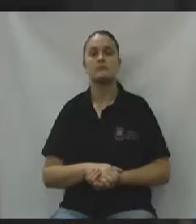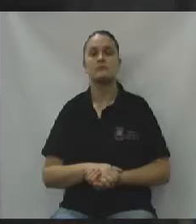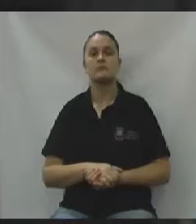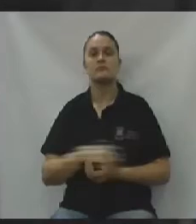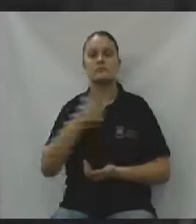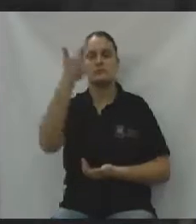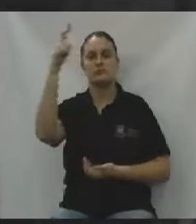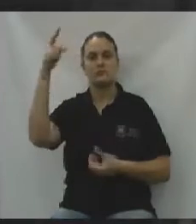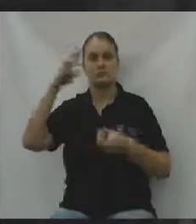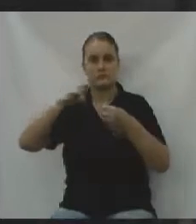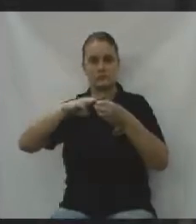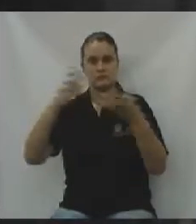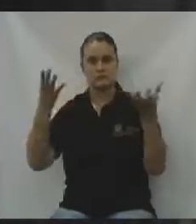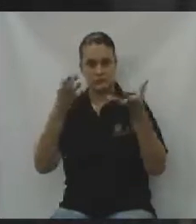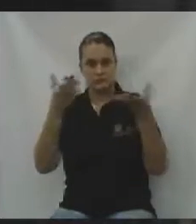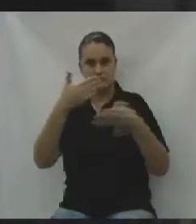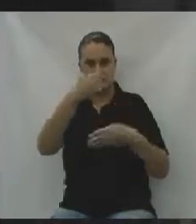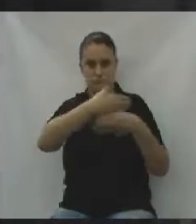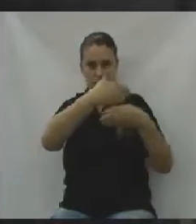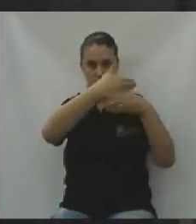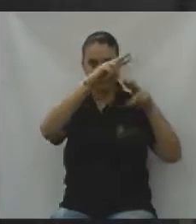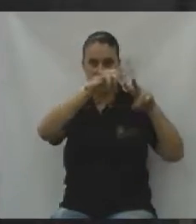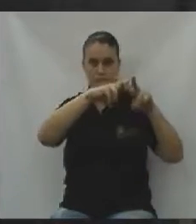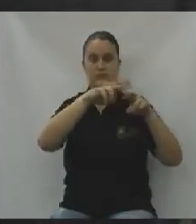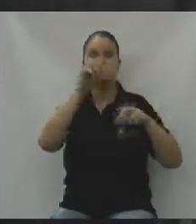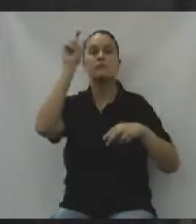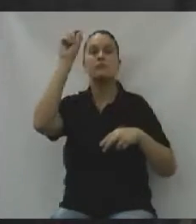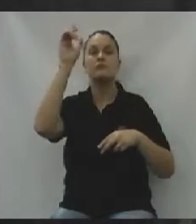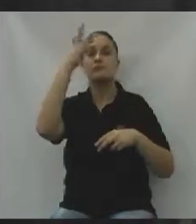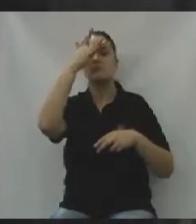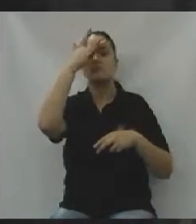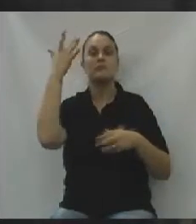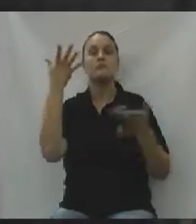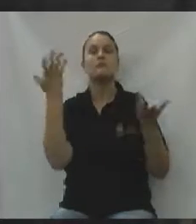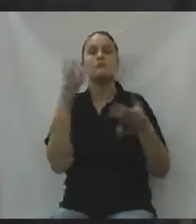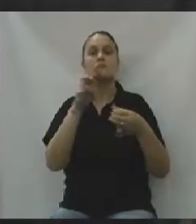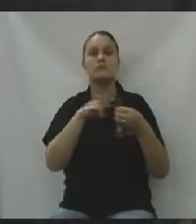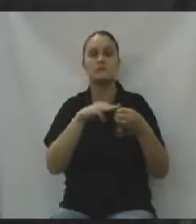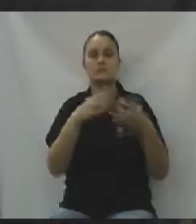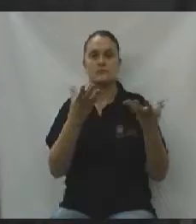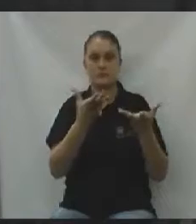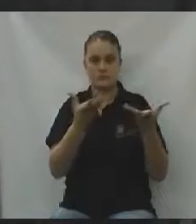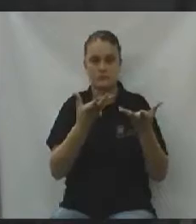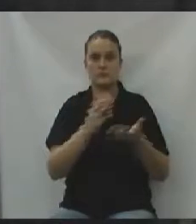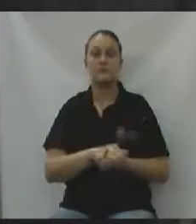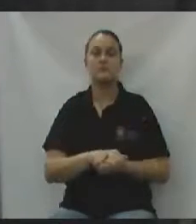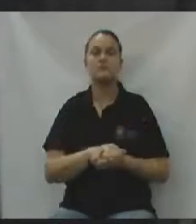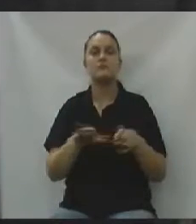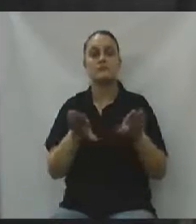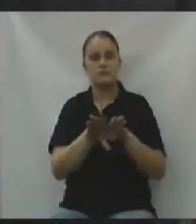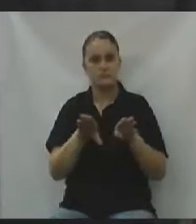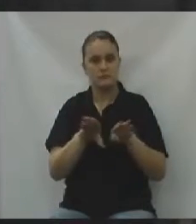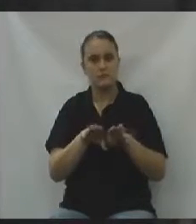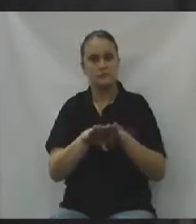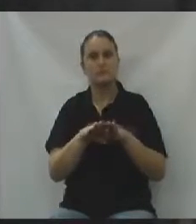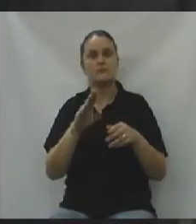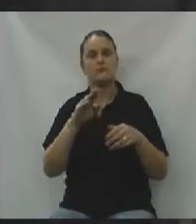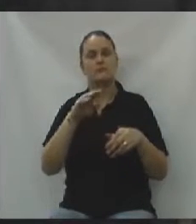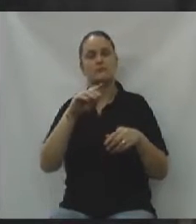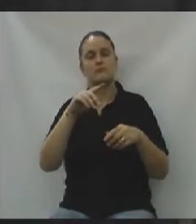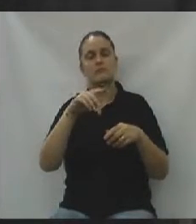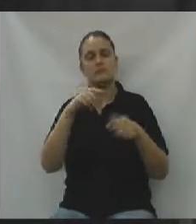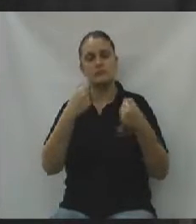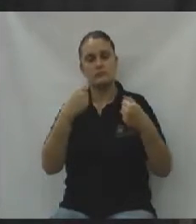de outros municípios que precisamos levantar e eles querem, também é mais um tópico a